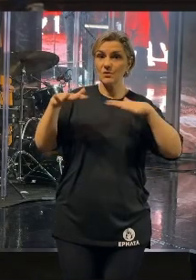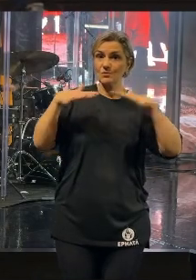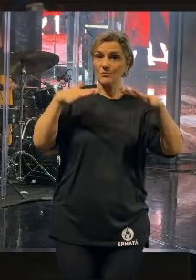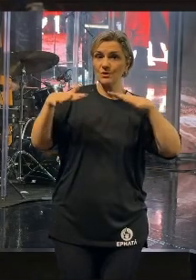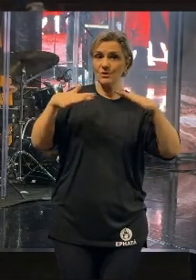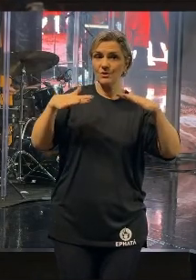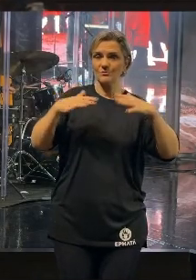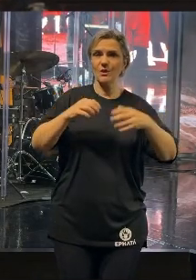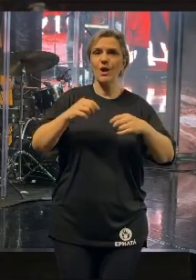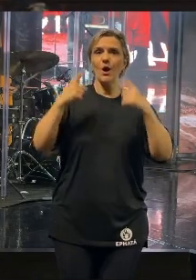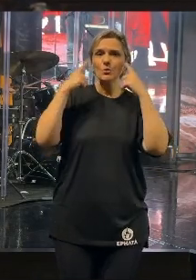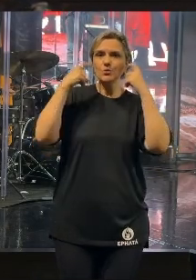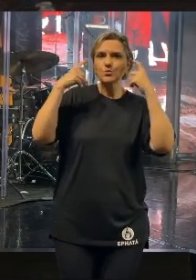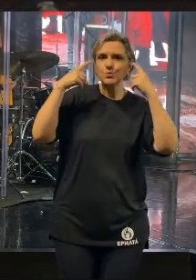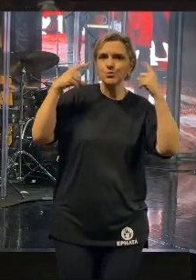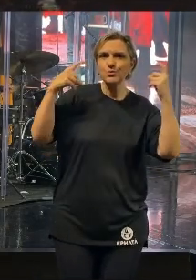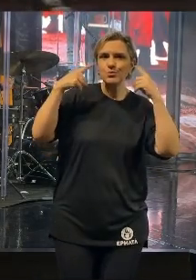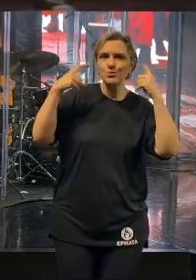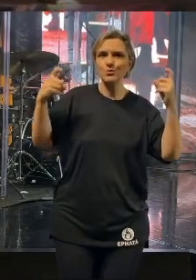Som de terremoto.